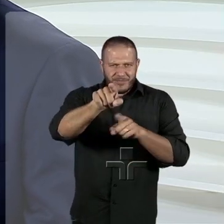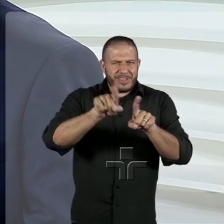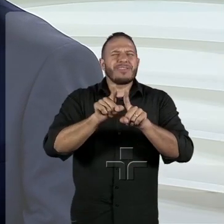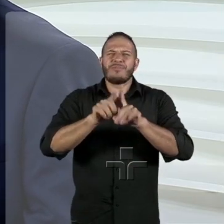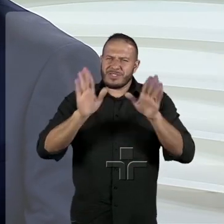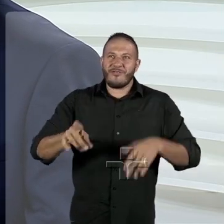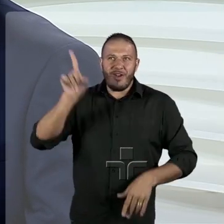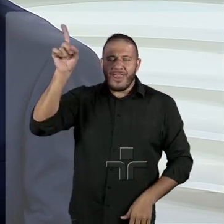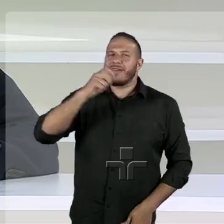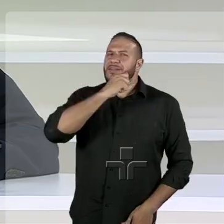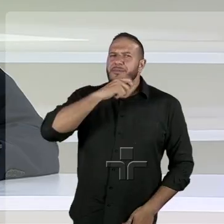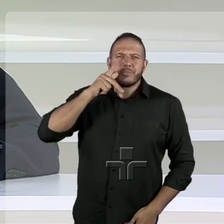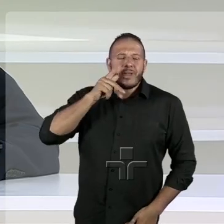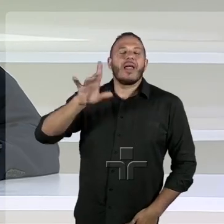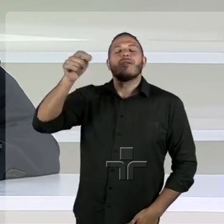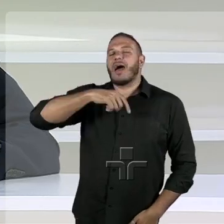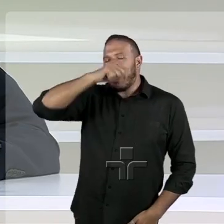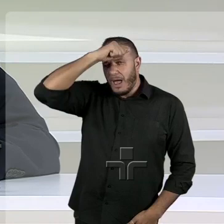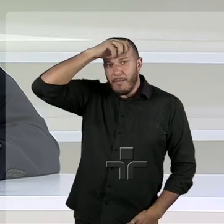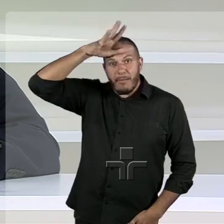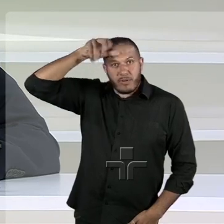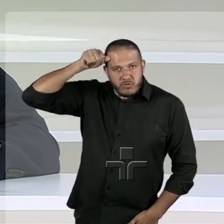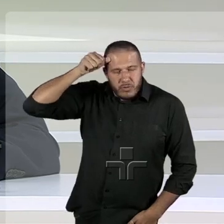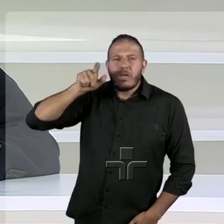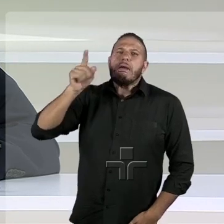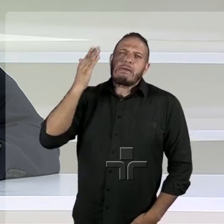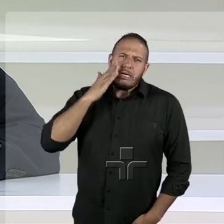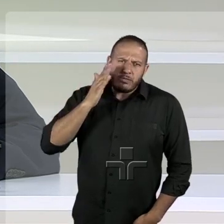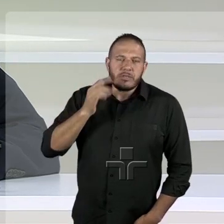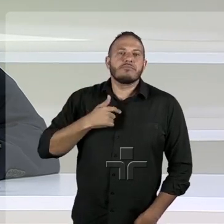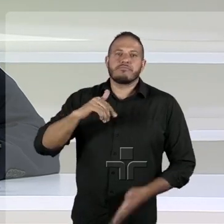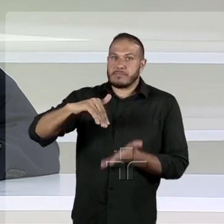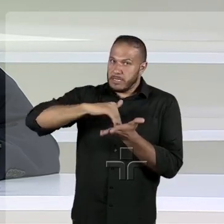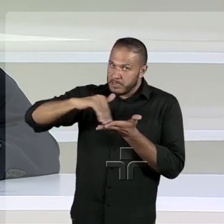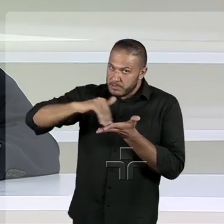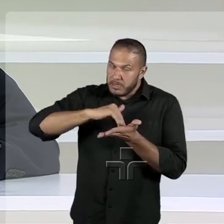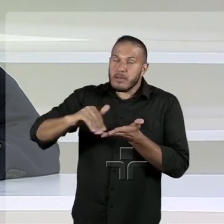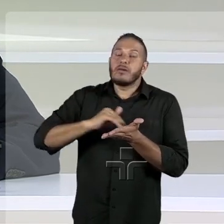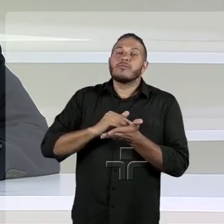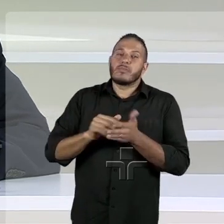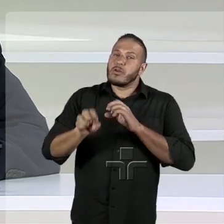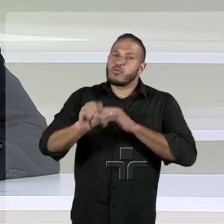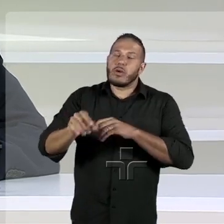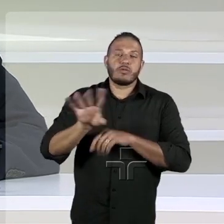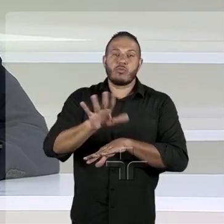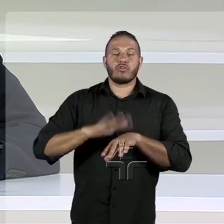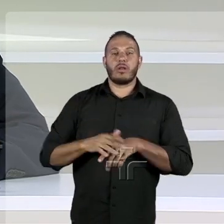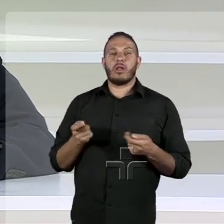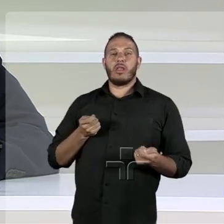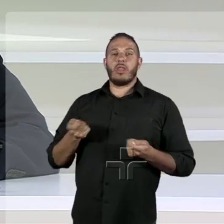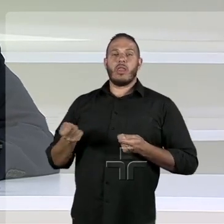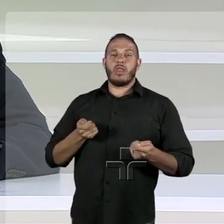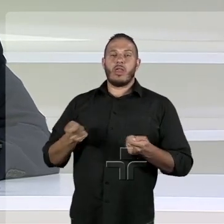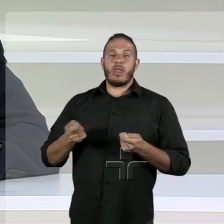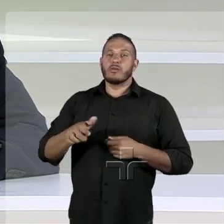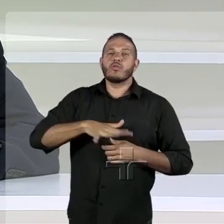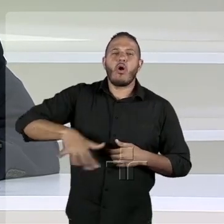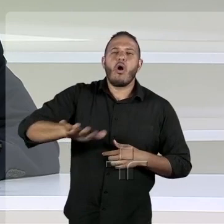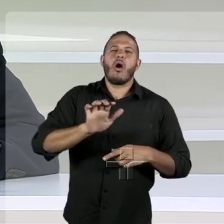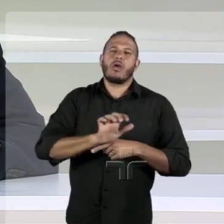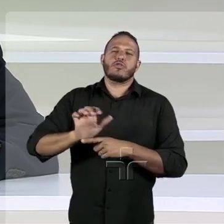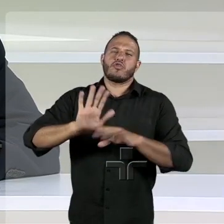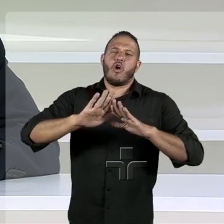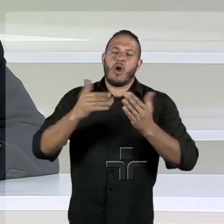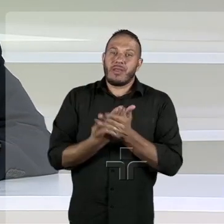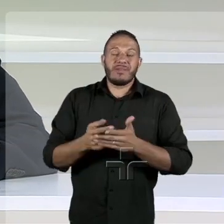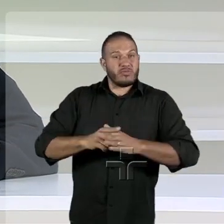no Amazonas, e eu entendo que o secretário de Educação, o papel dele não é apenas gerir a rede estadual, mas